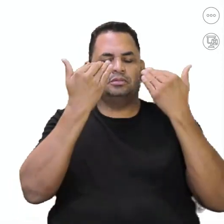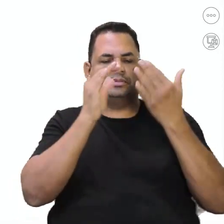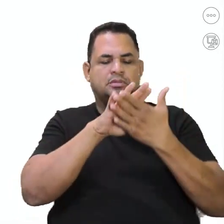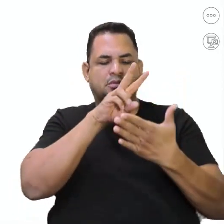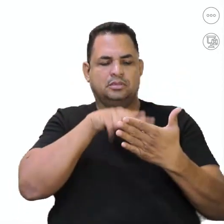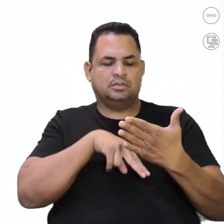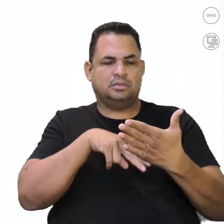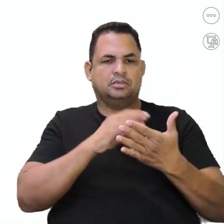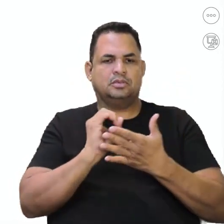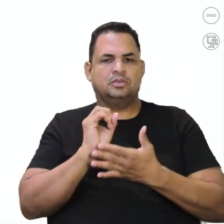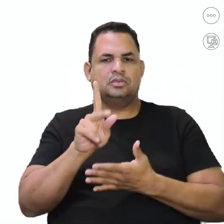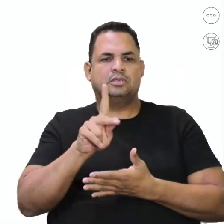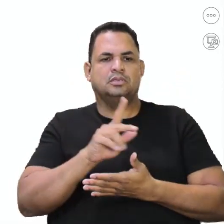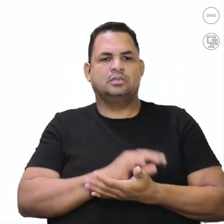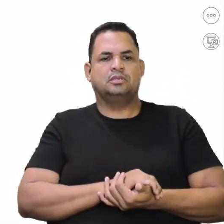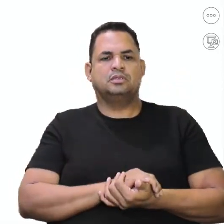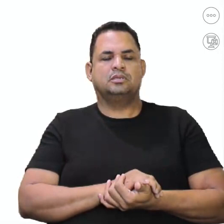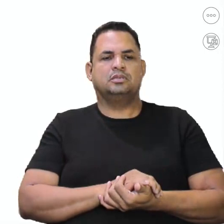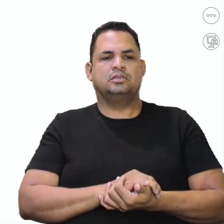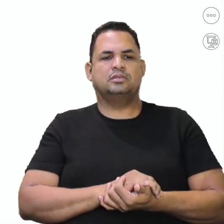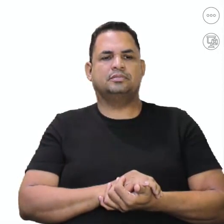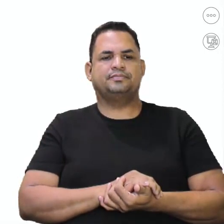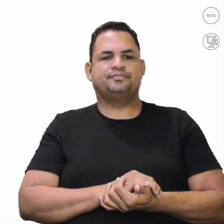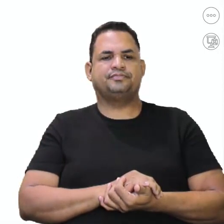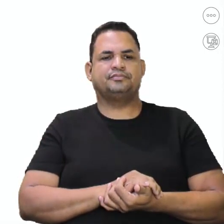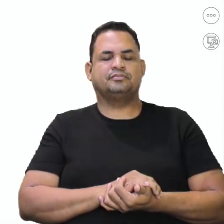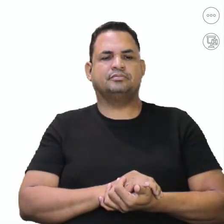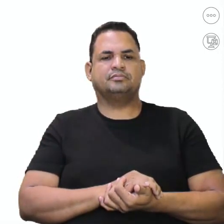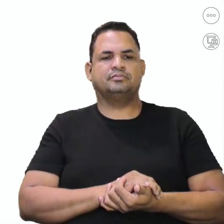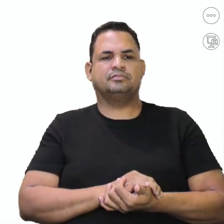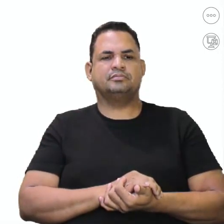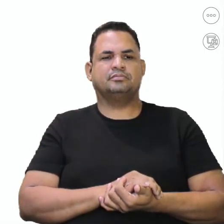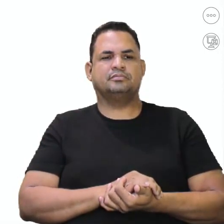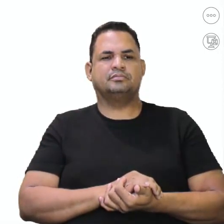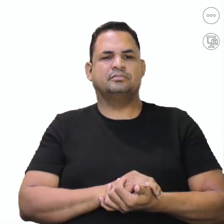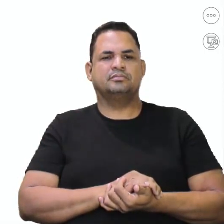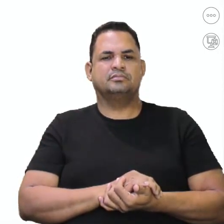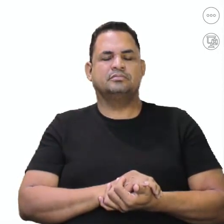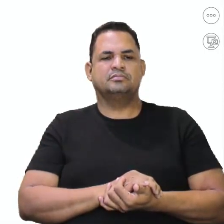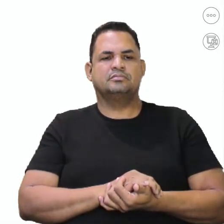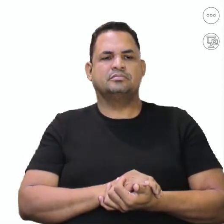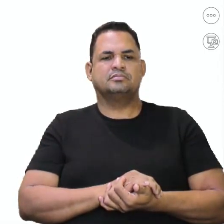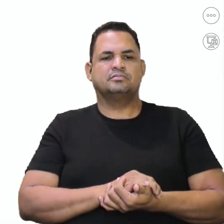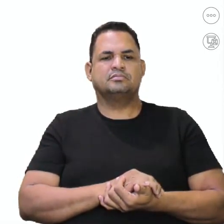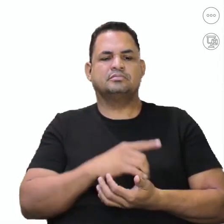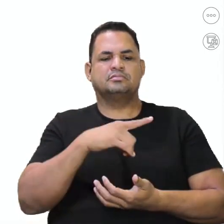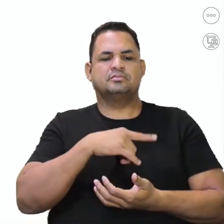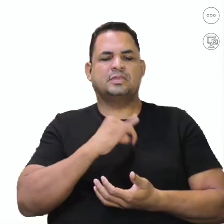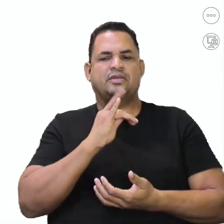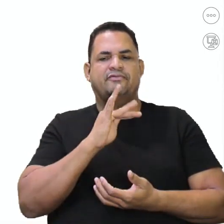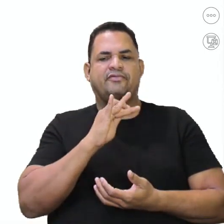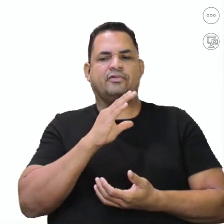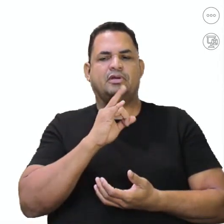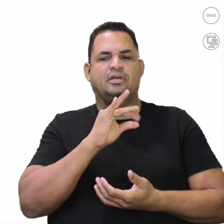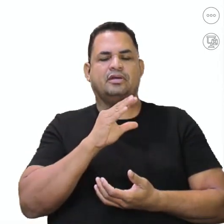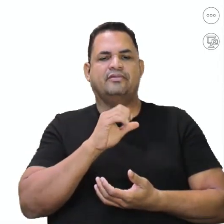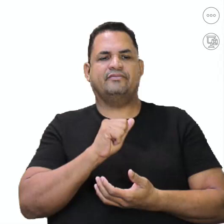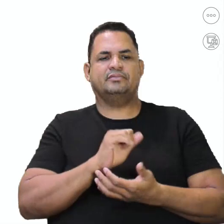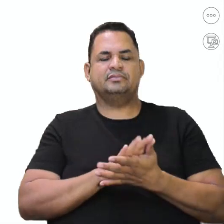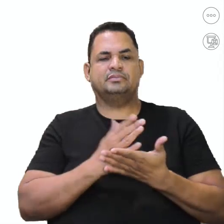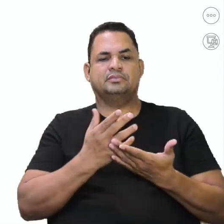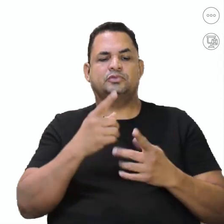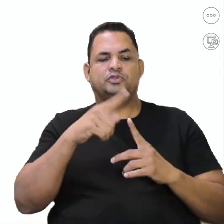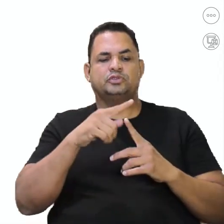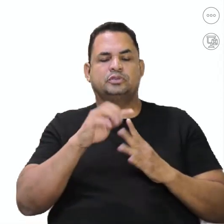e lido, ok? Right away, bem rápido. Infographic. Temos aí o infográfico, que é aquele